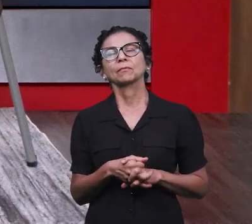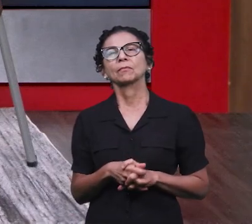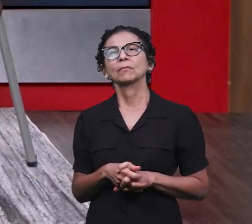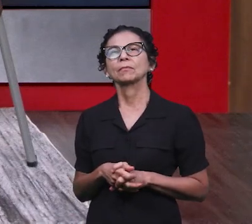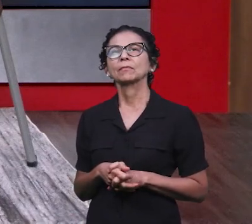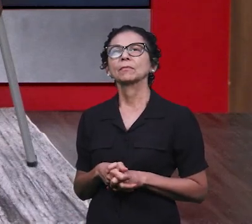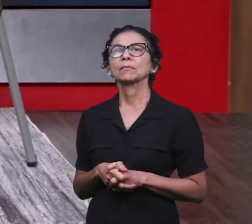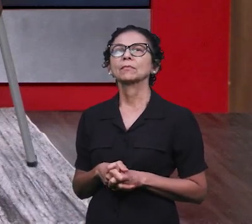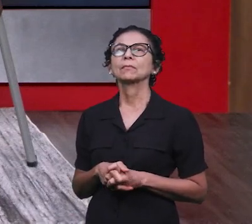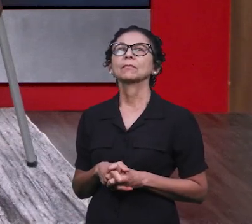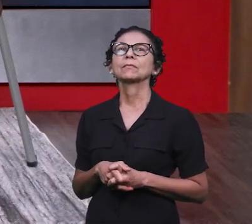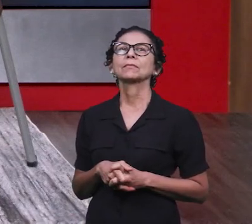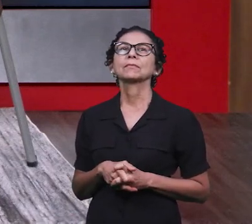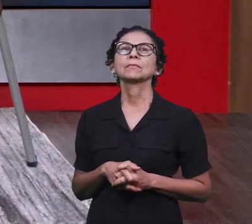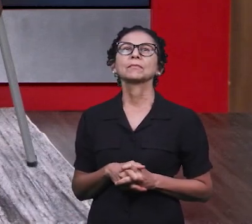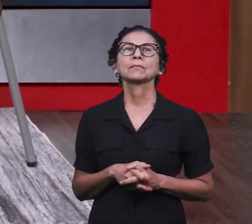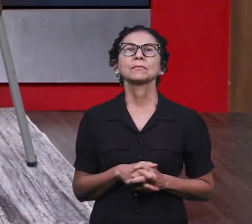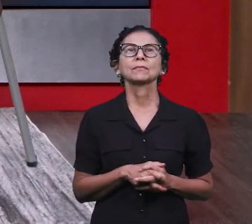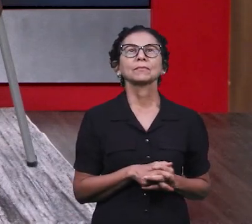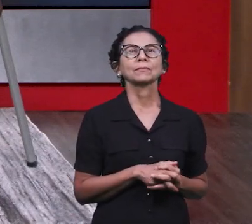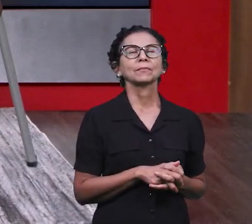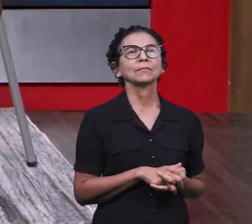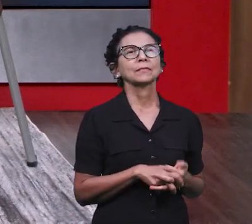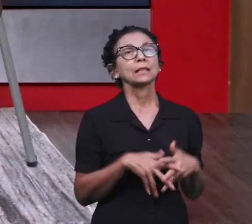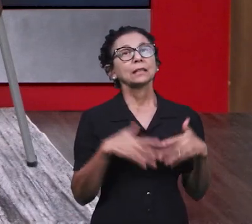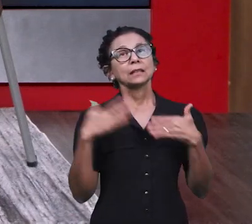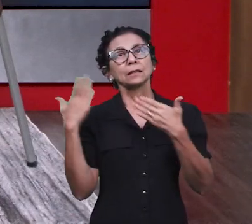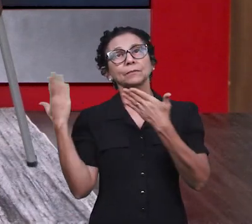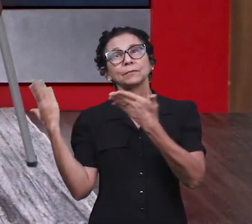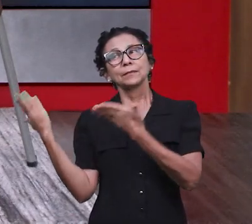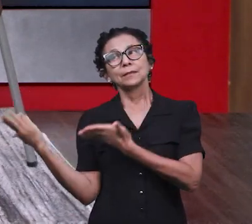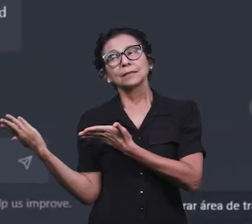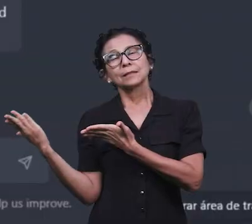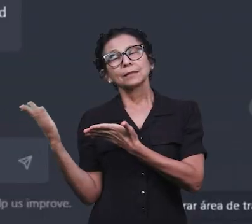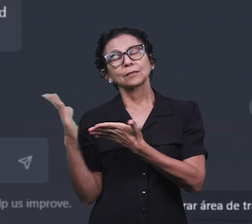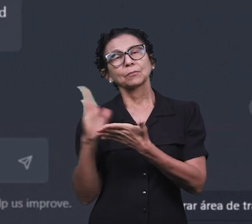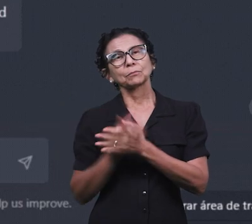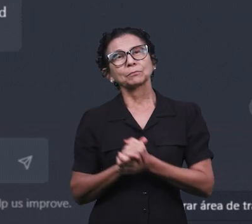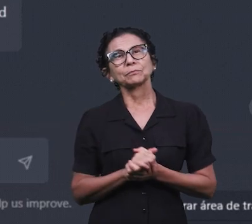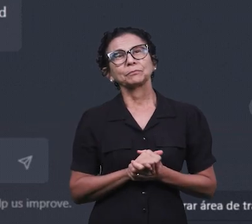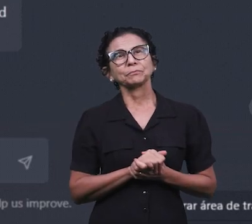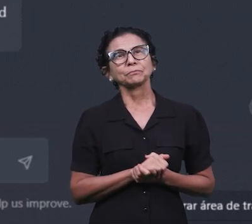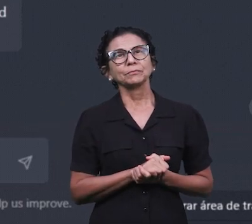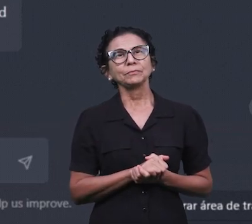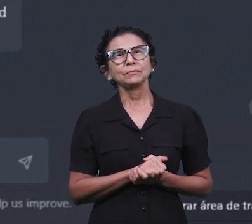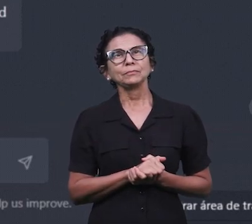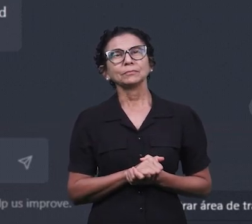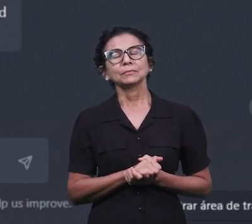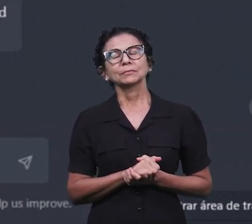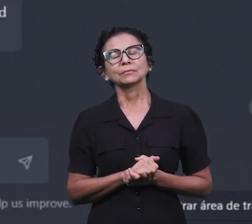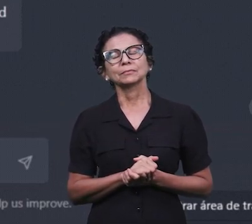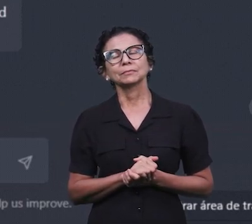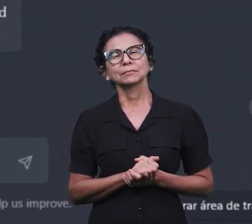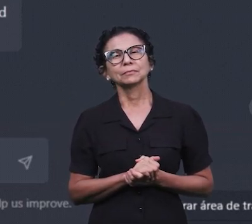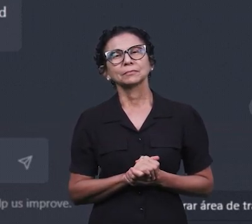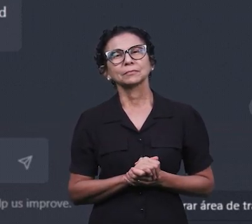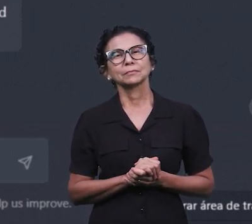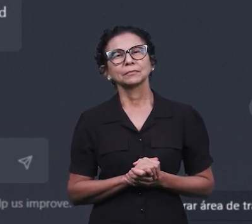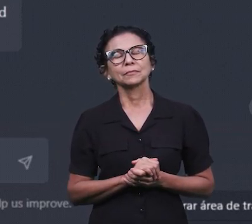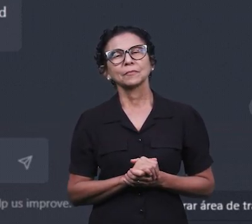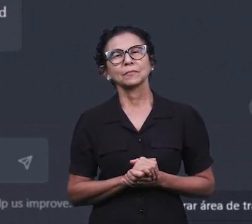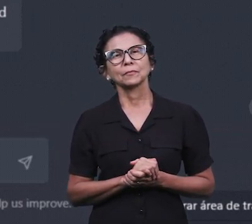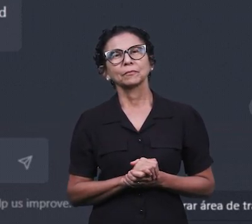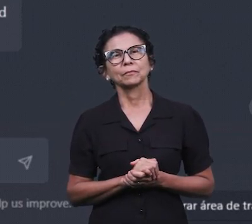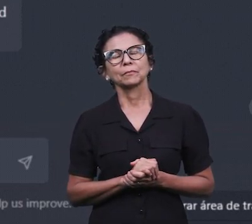Depois desse agora, o ChatGPT. Hoje é uma grande novidade, né? Que é essa forma agora